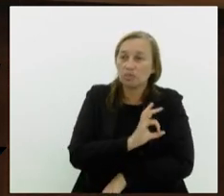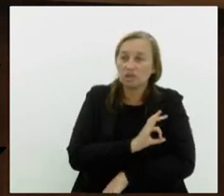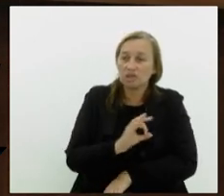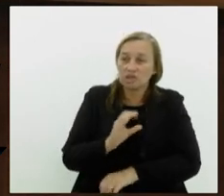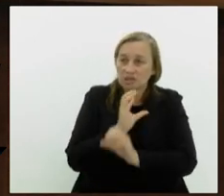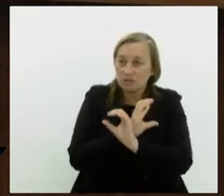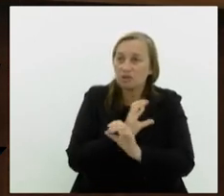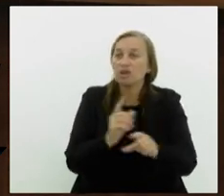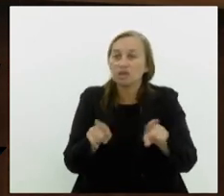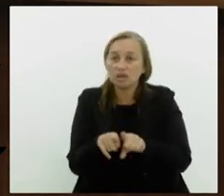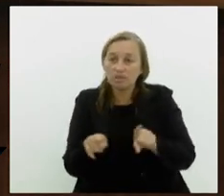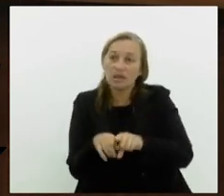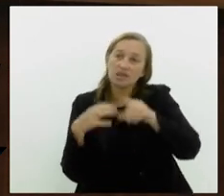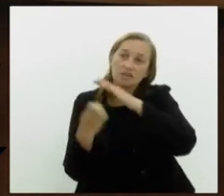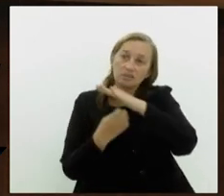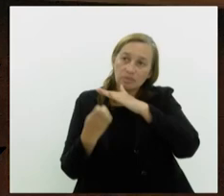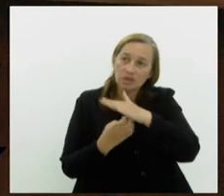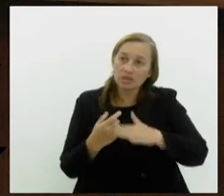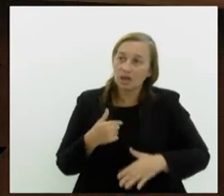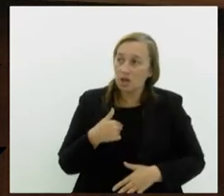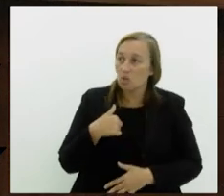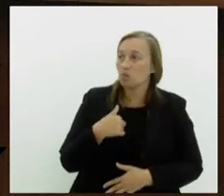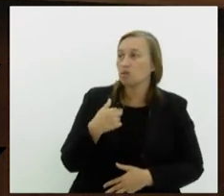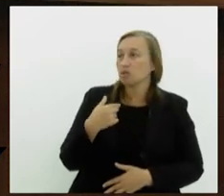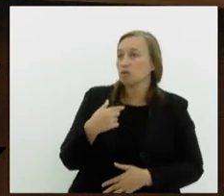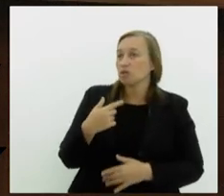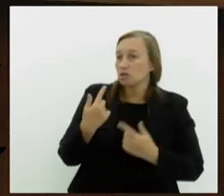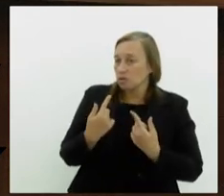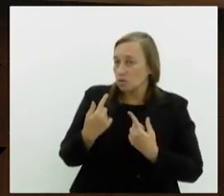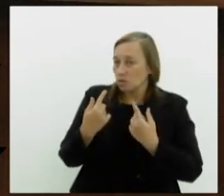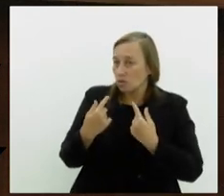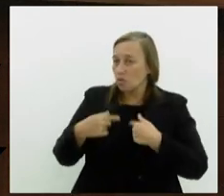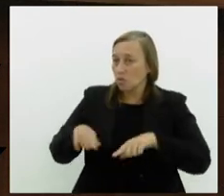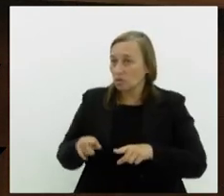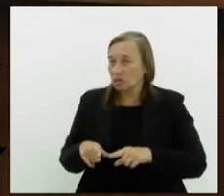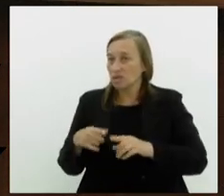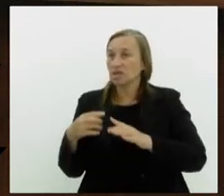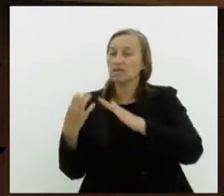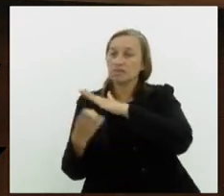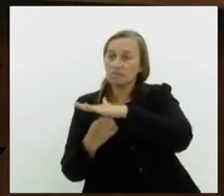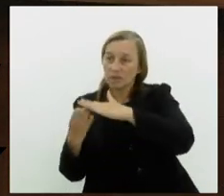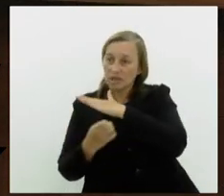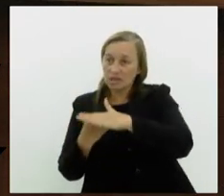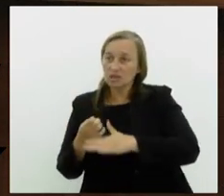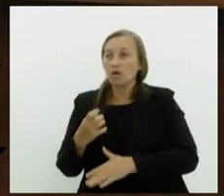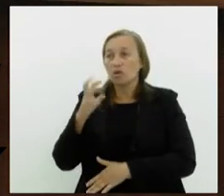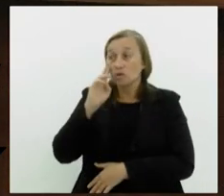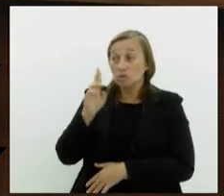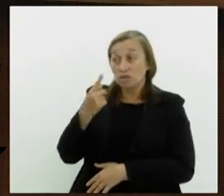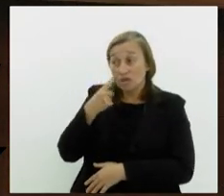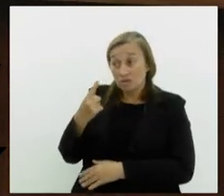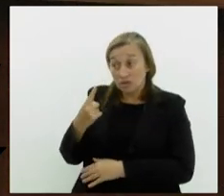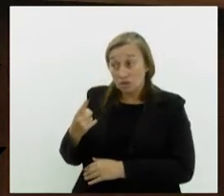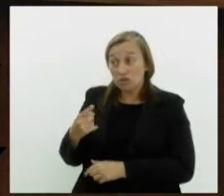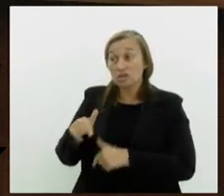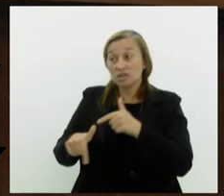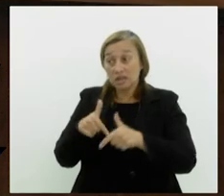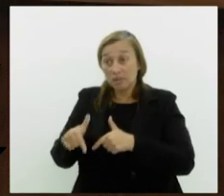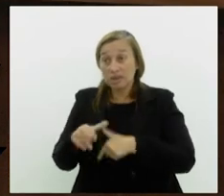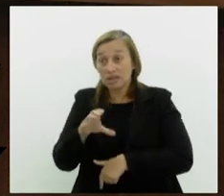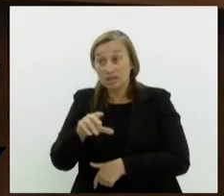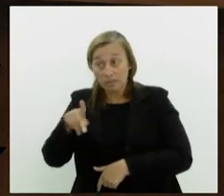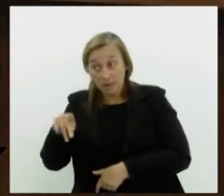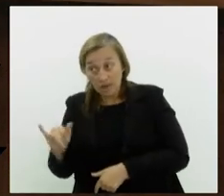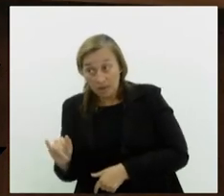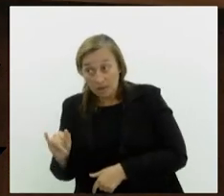com as concessionárias. Eu tenho sido um grande crítico aqui à concessionária, Vossa Excelência tem auxiliado muito nesse trabalho da CPI,